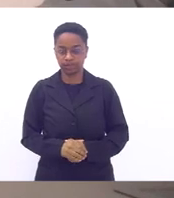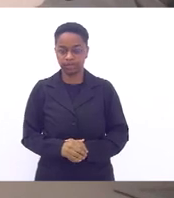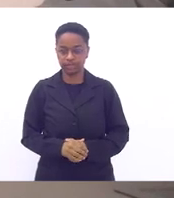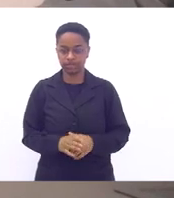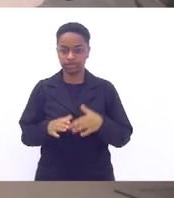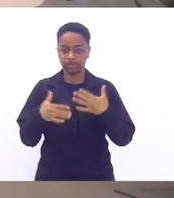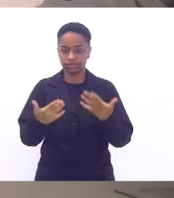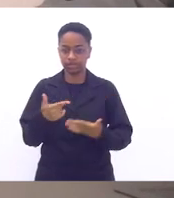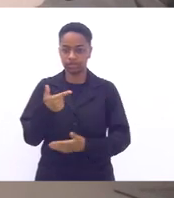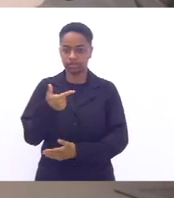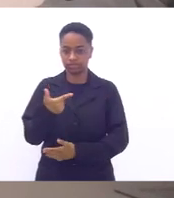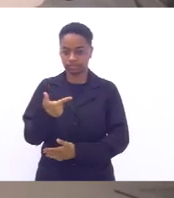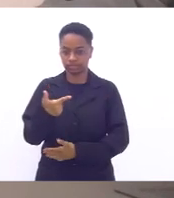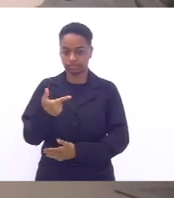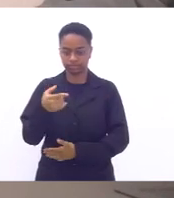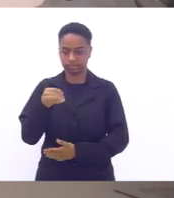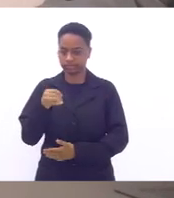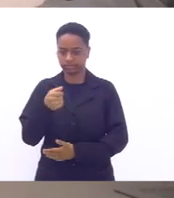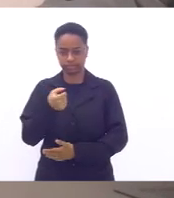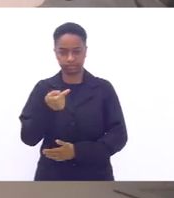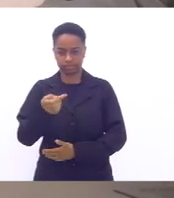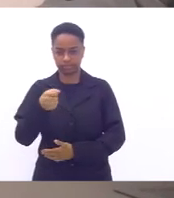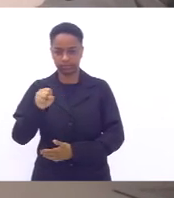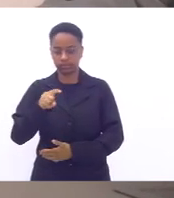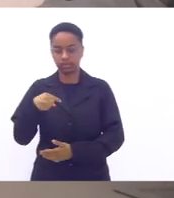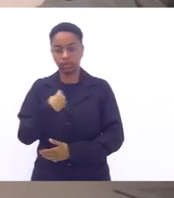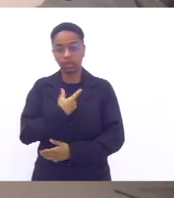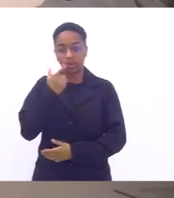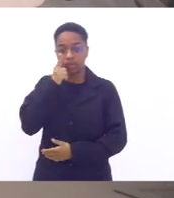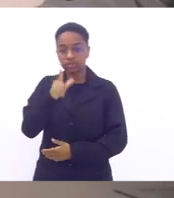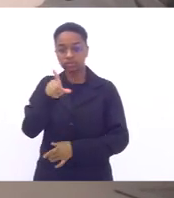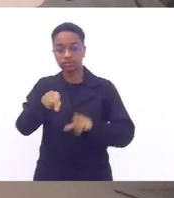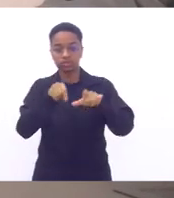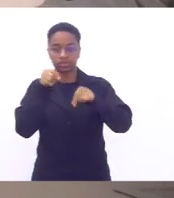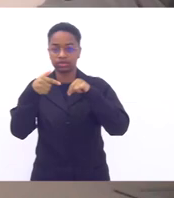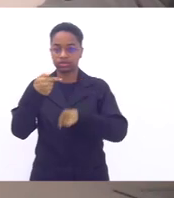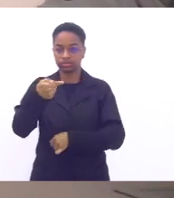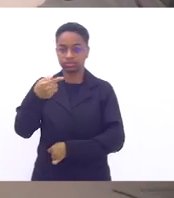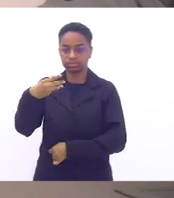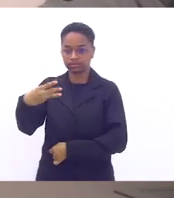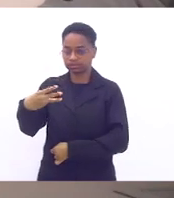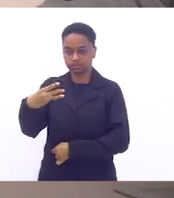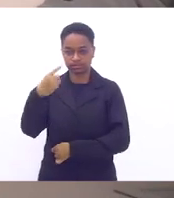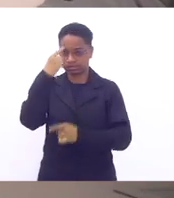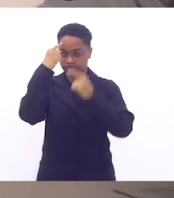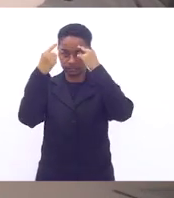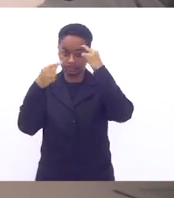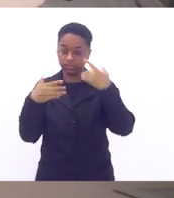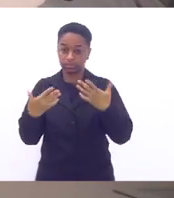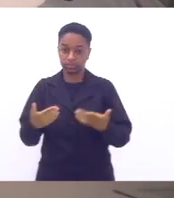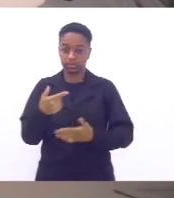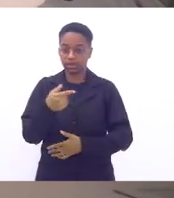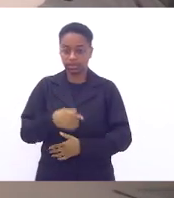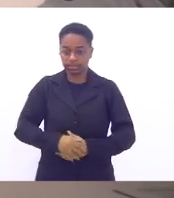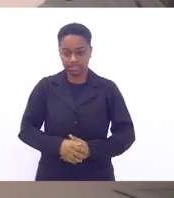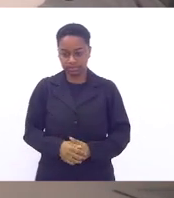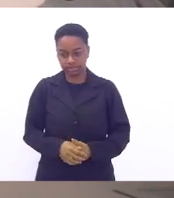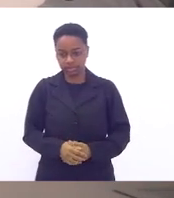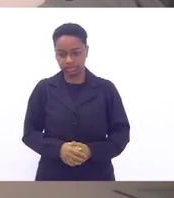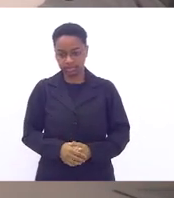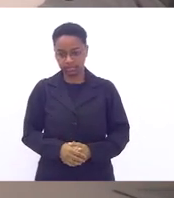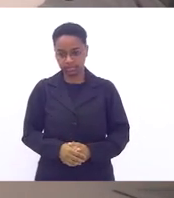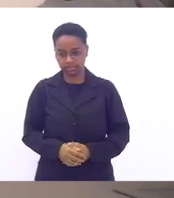setenta e oito nós Já conseguimos filtrar 73 ideias E essas 73 ideias entram